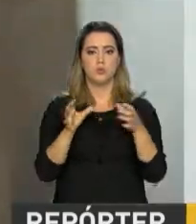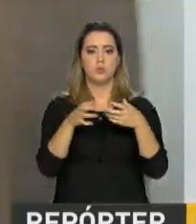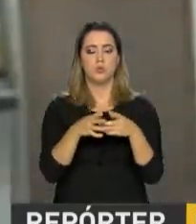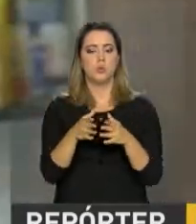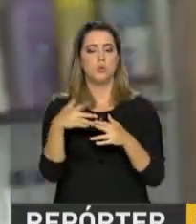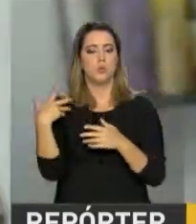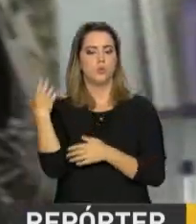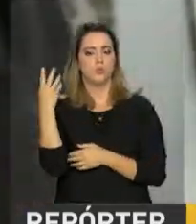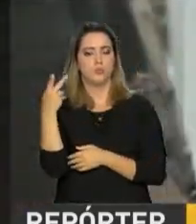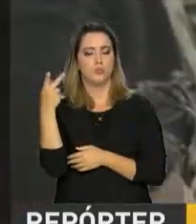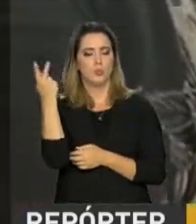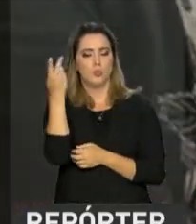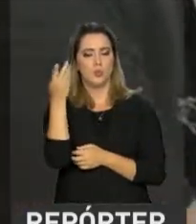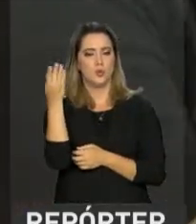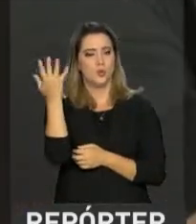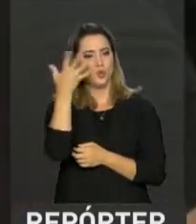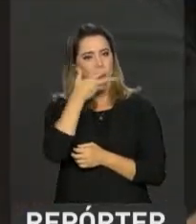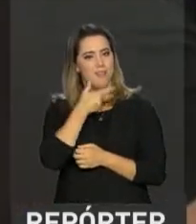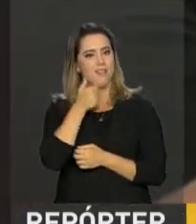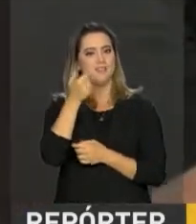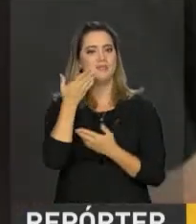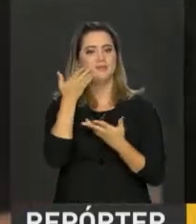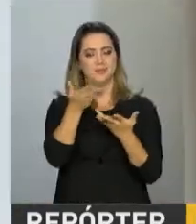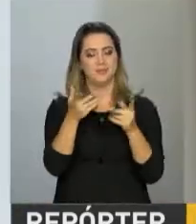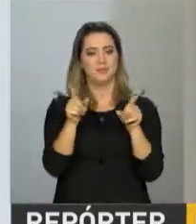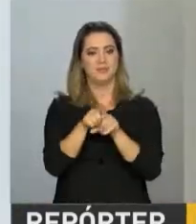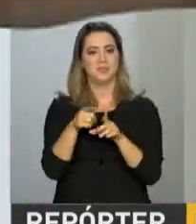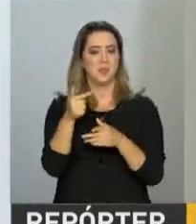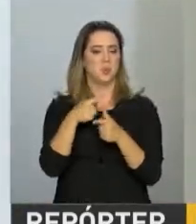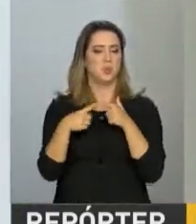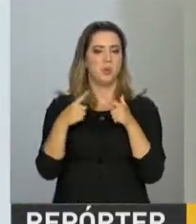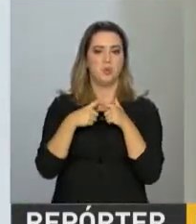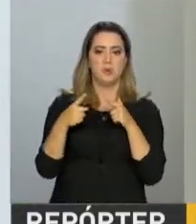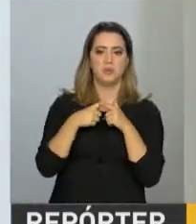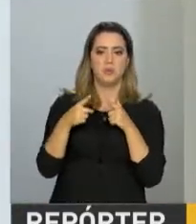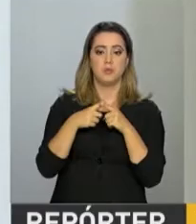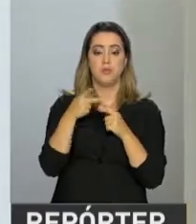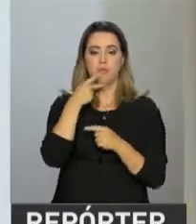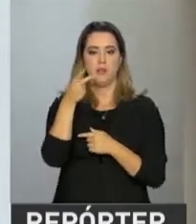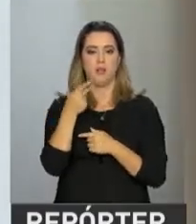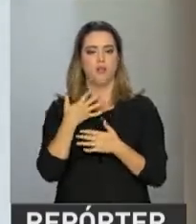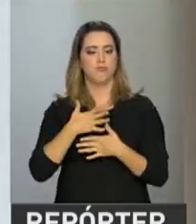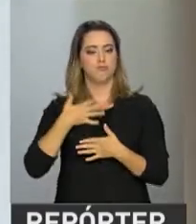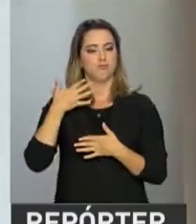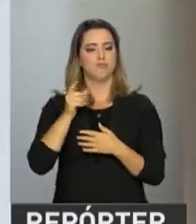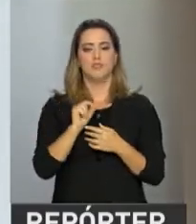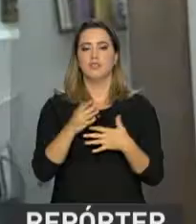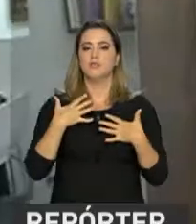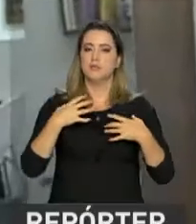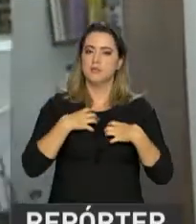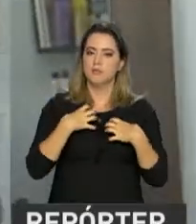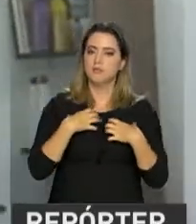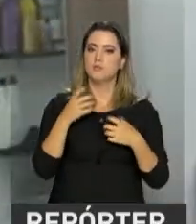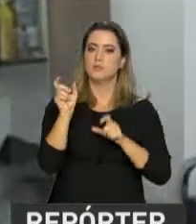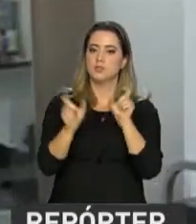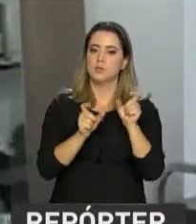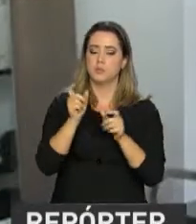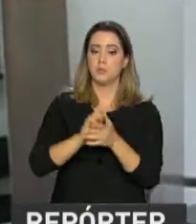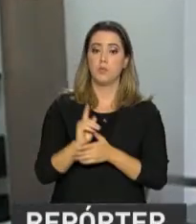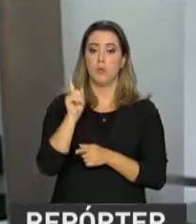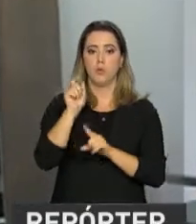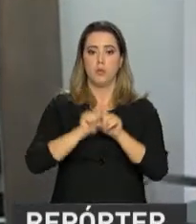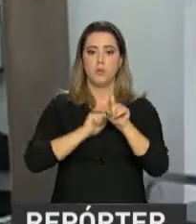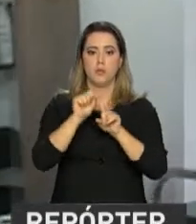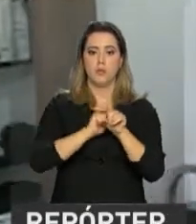de beleza segundo ele não existe crise quando o assunto é a vaidade dos brasileiros faz um mês que ele